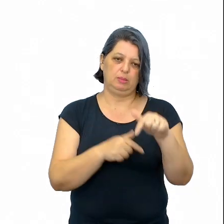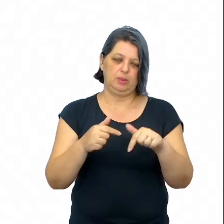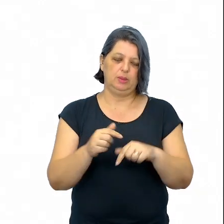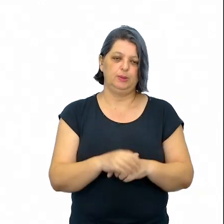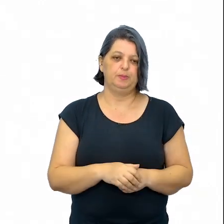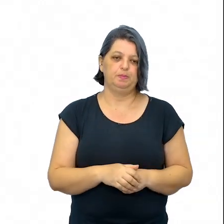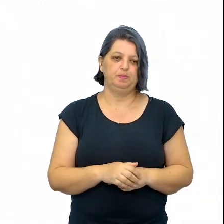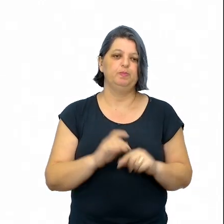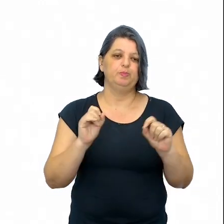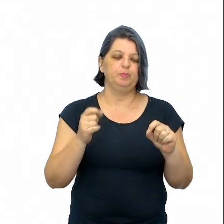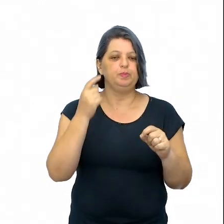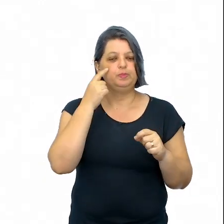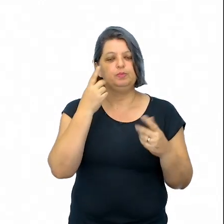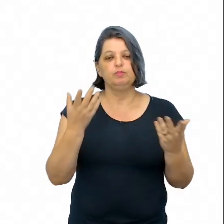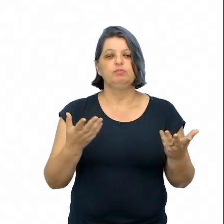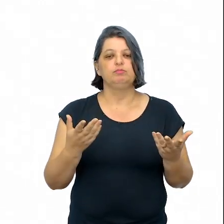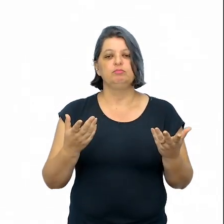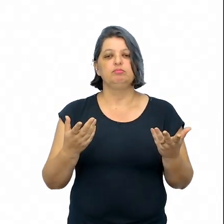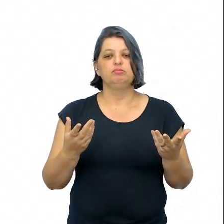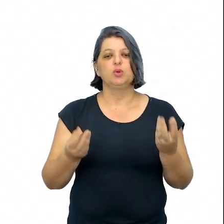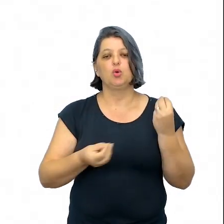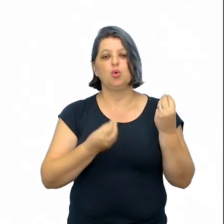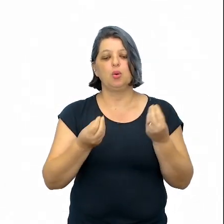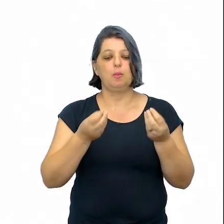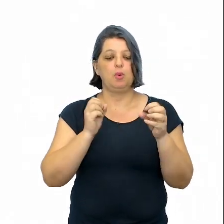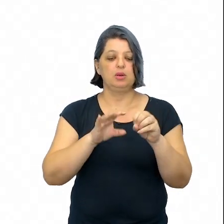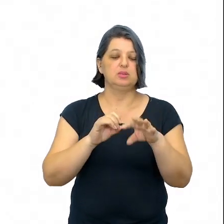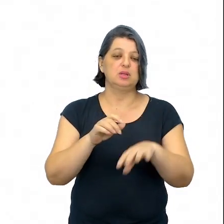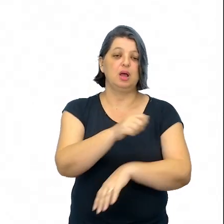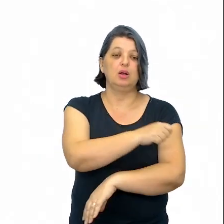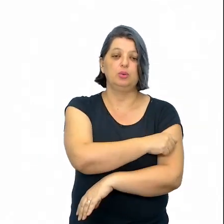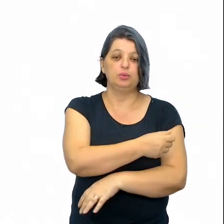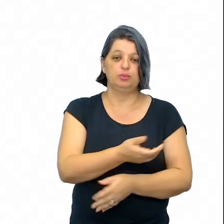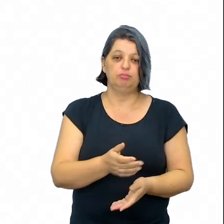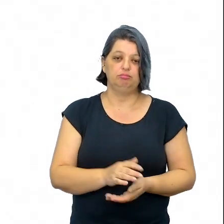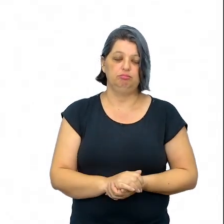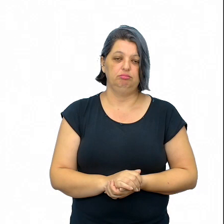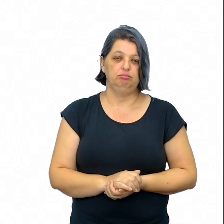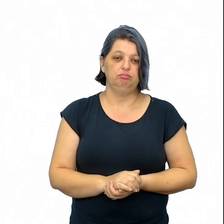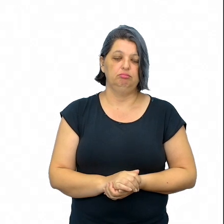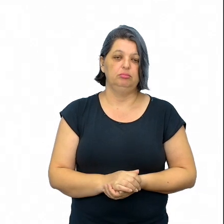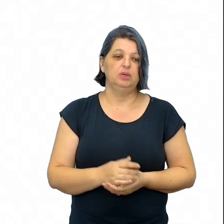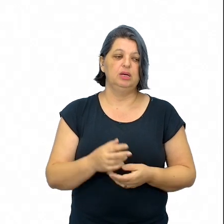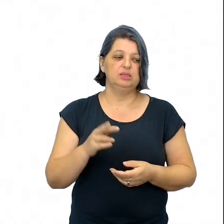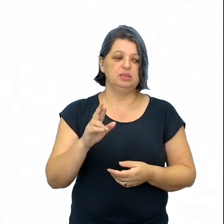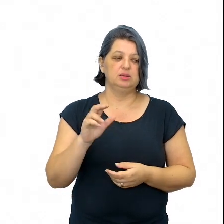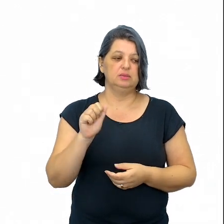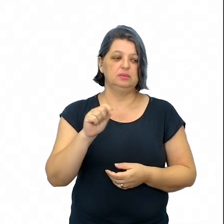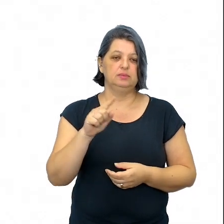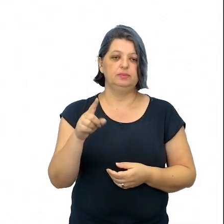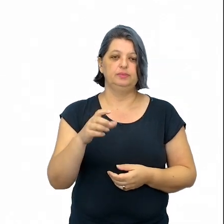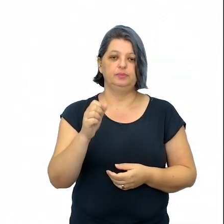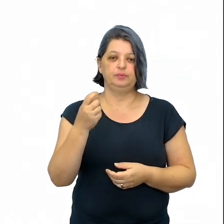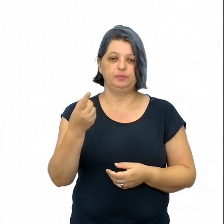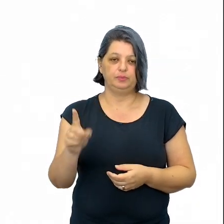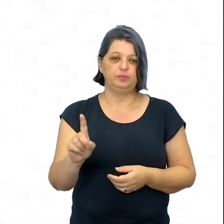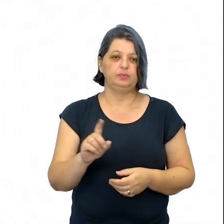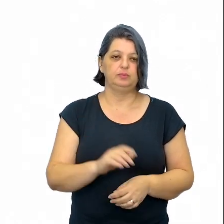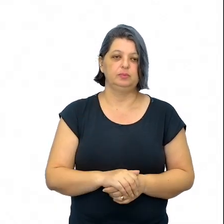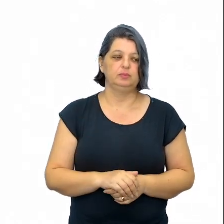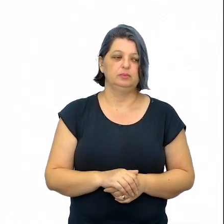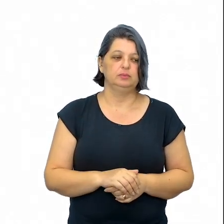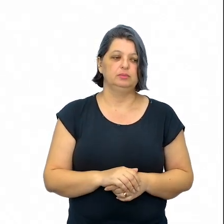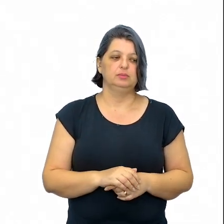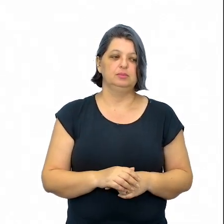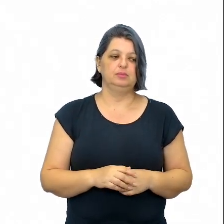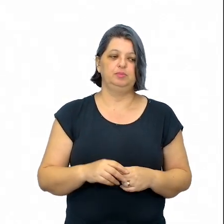gente pode estar pensando o seguinte: quando eu vou ensinar para um aluno a respeito de razão, o que é uma razão? Aonde que eu ensino razão?